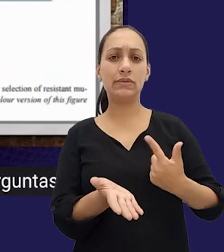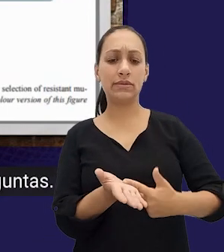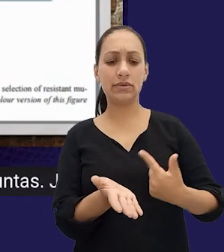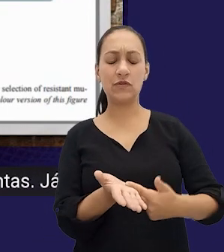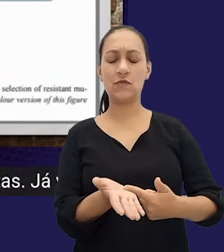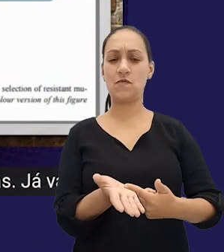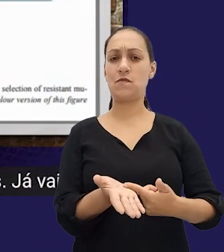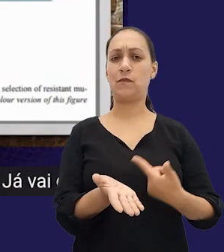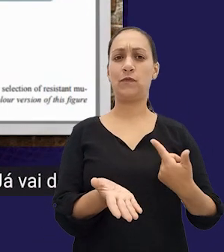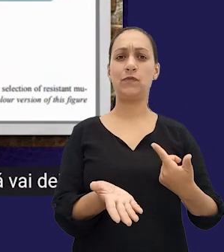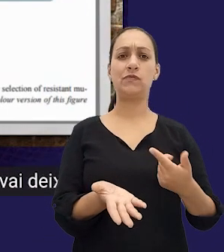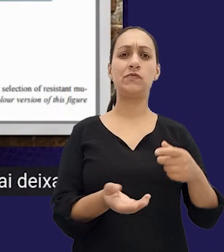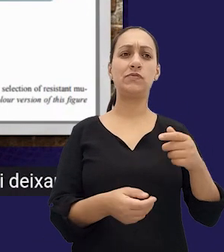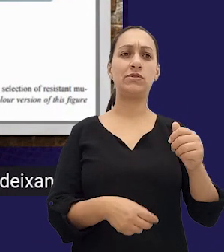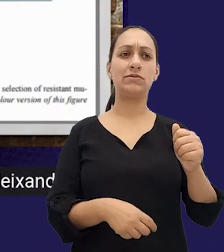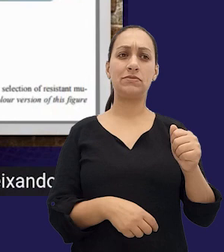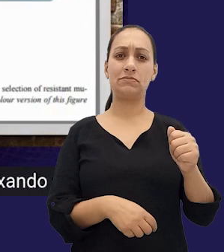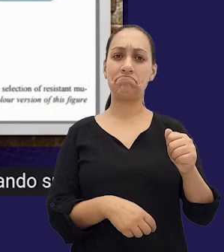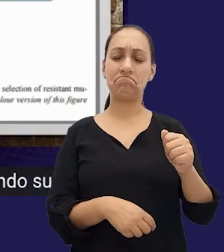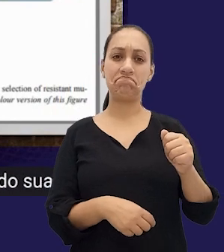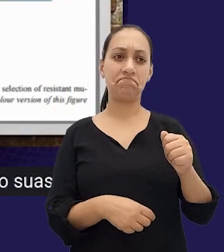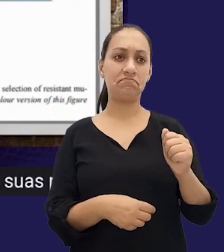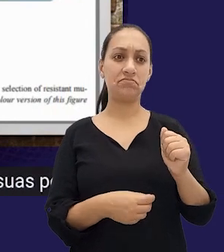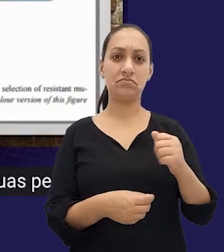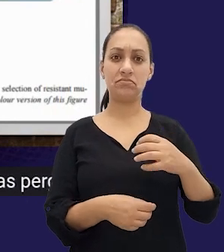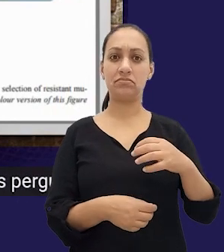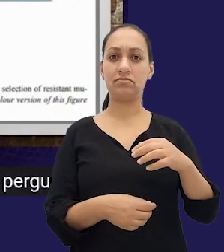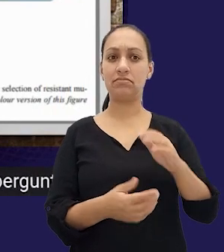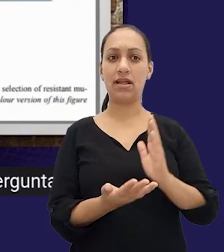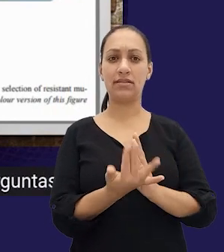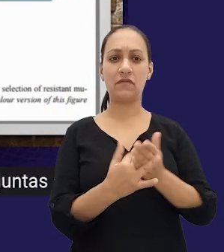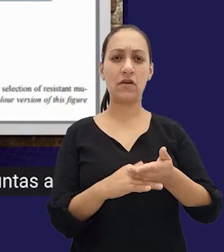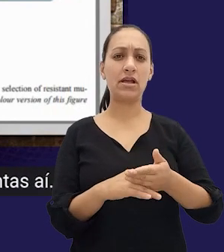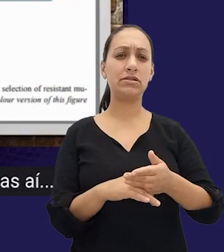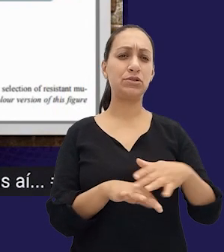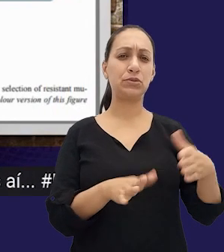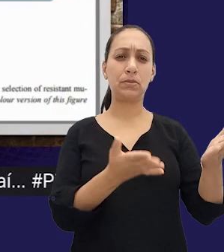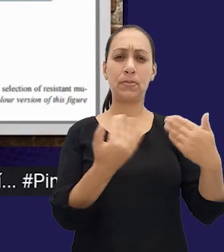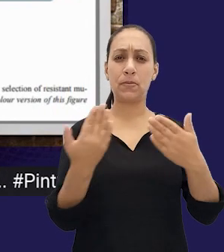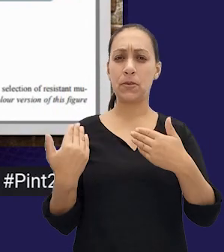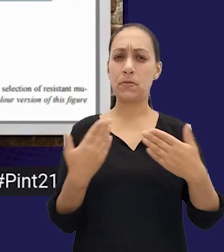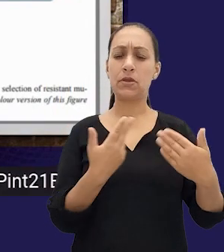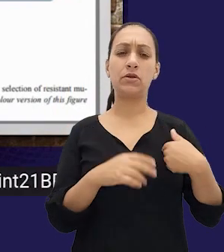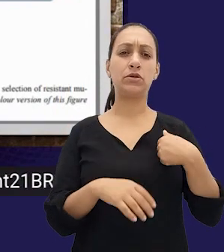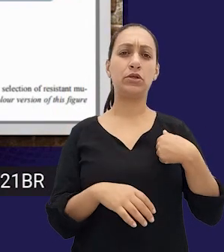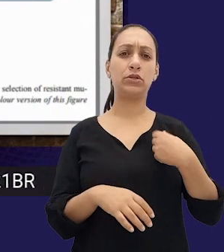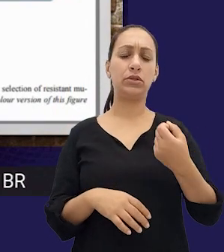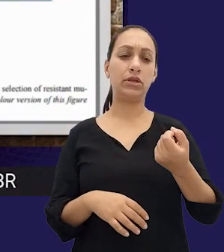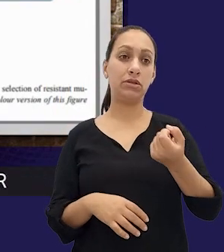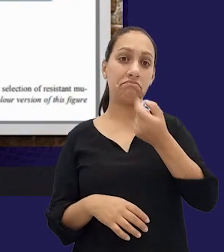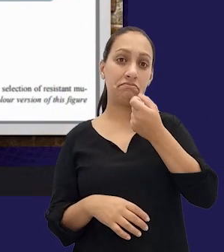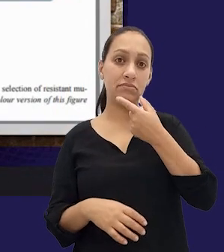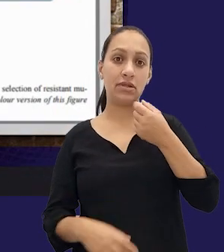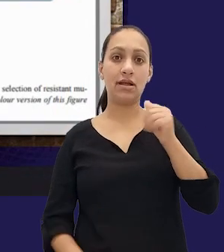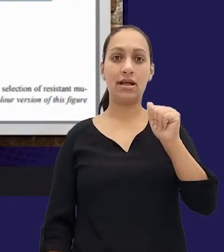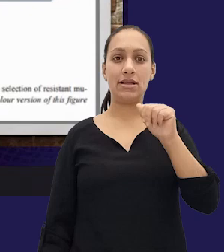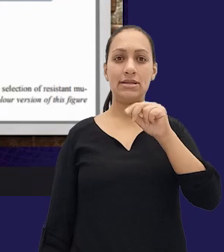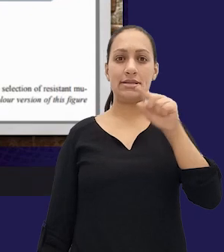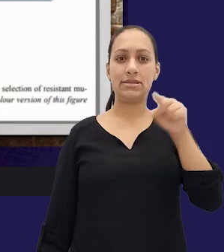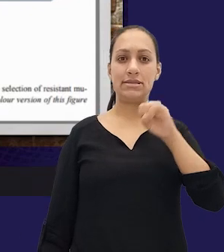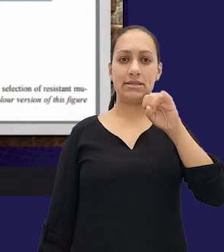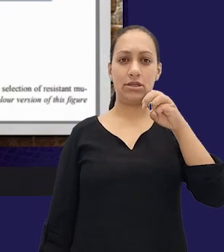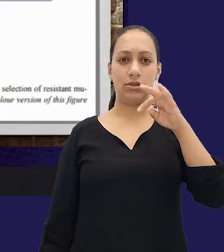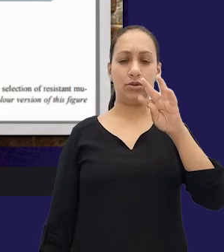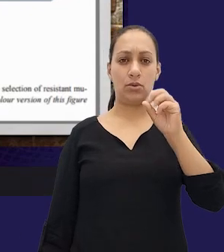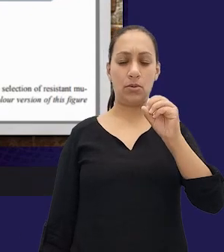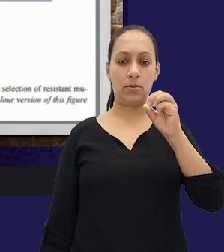literatura, nos meios informais, né, as pessoas falando que tomaram azitromicina, ou que tem azitromicina em casa,